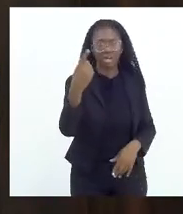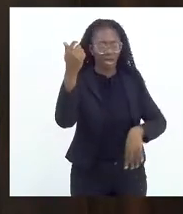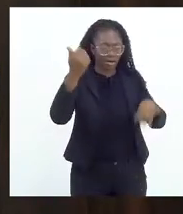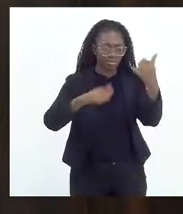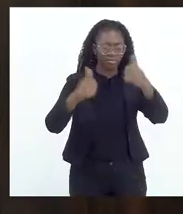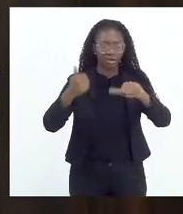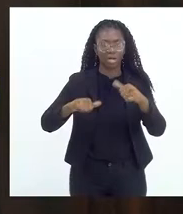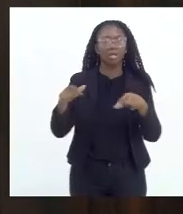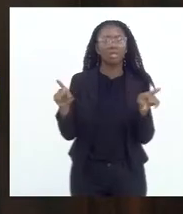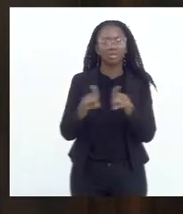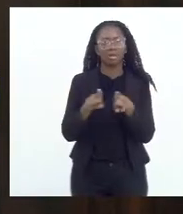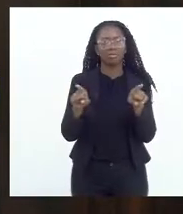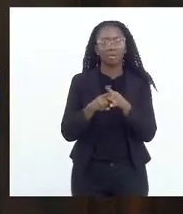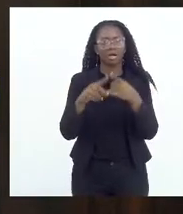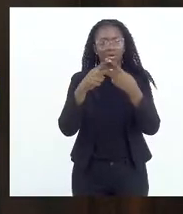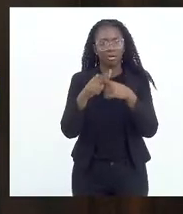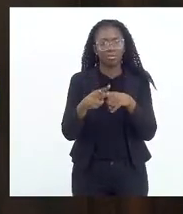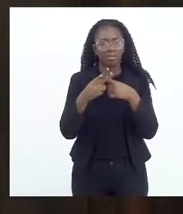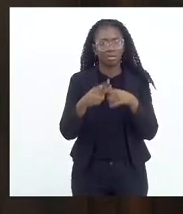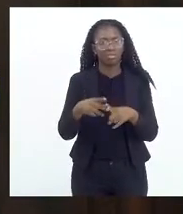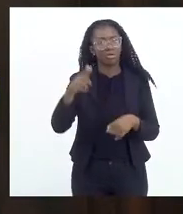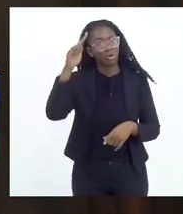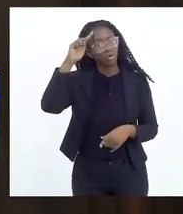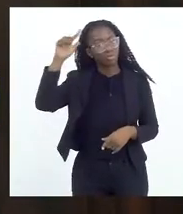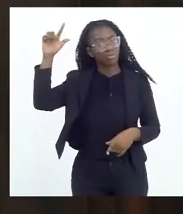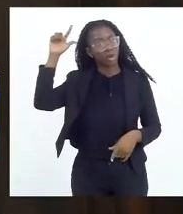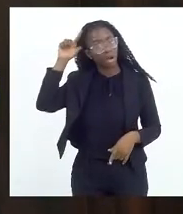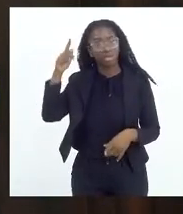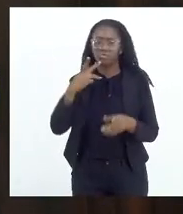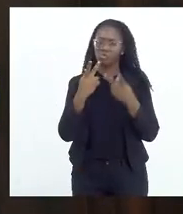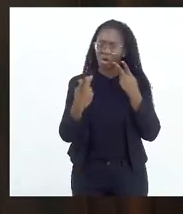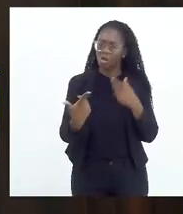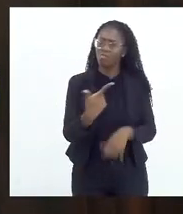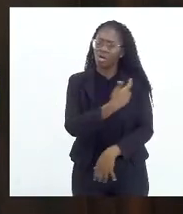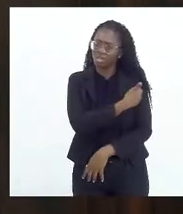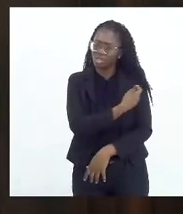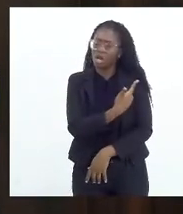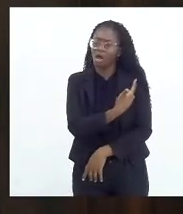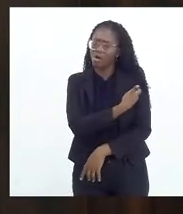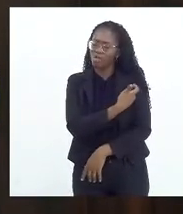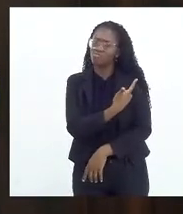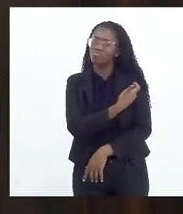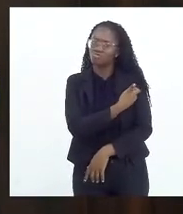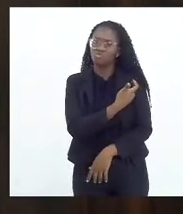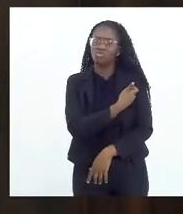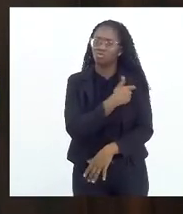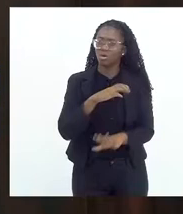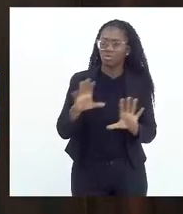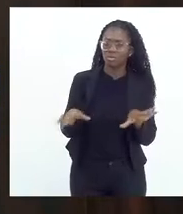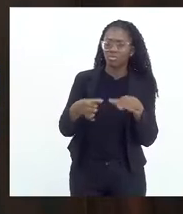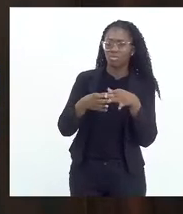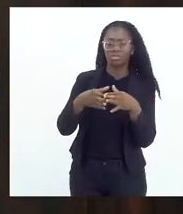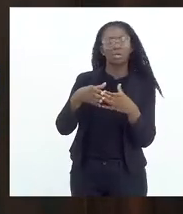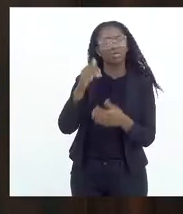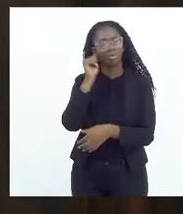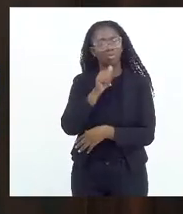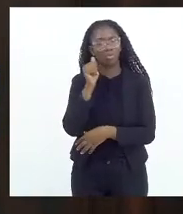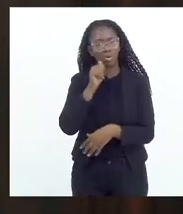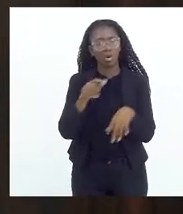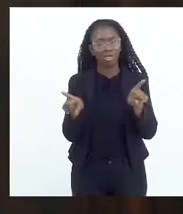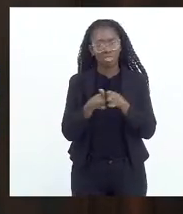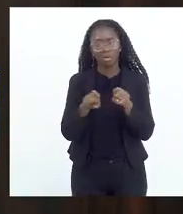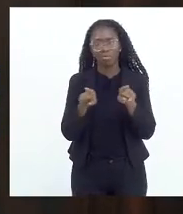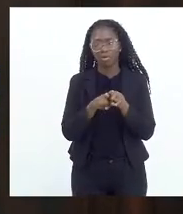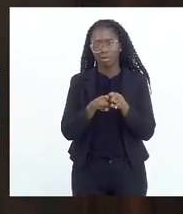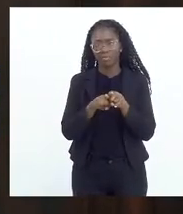analisando também as emendas do Luiz Paulo com relação à vacinação, a da Comissão da Mulher, que eu julgo importante também,